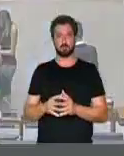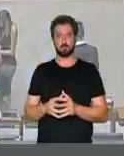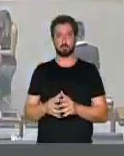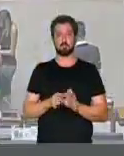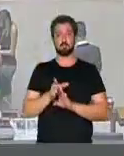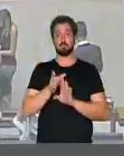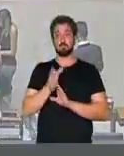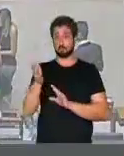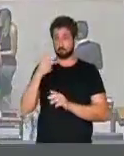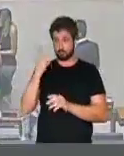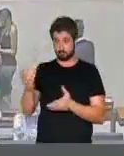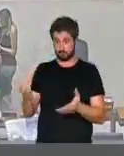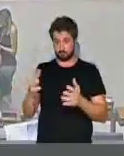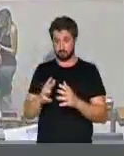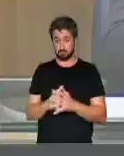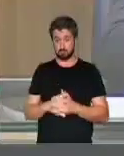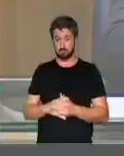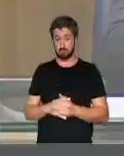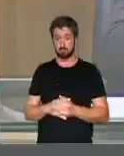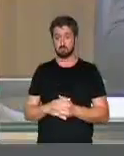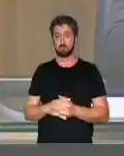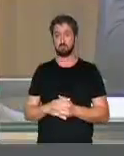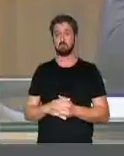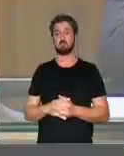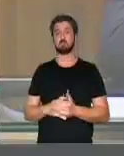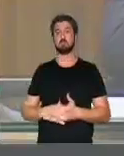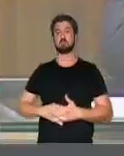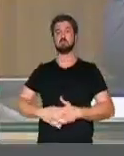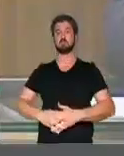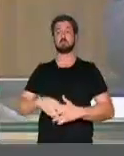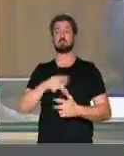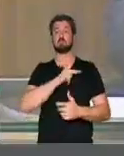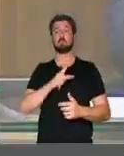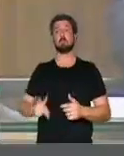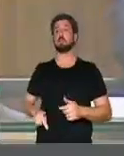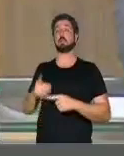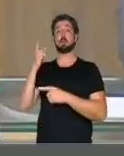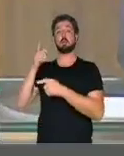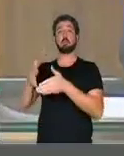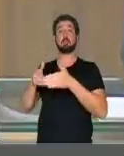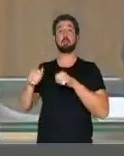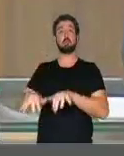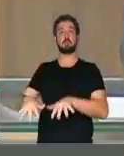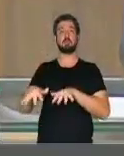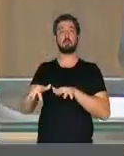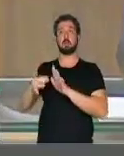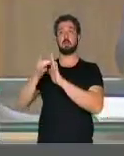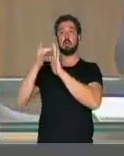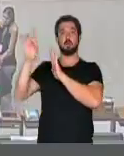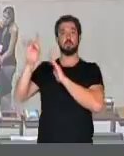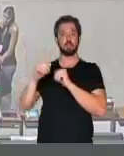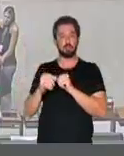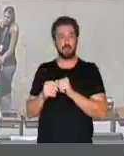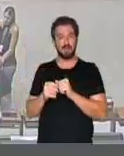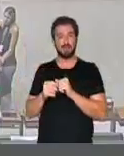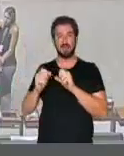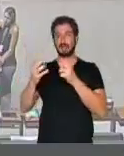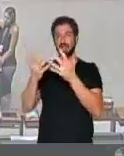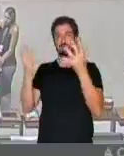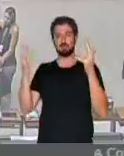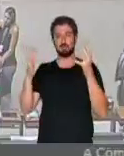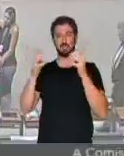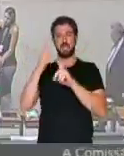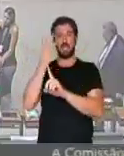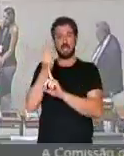Votação de bancada. Quer falar, João? Deputado. Senhor presidente, um deputado acabou de pedir que esse plenário repudiasse a